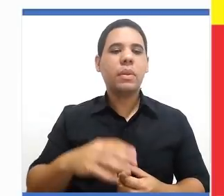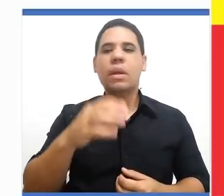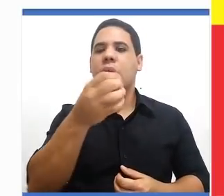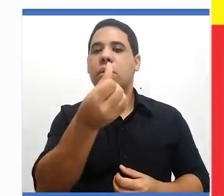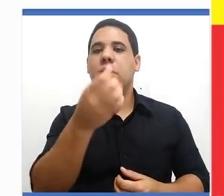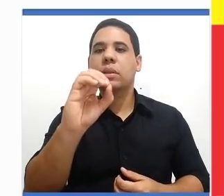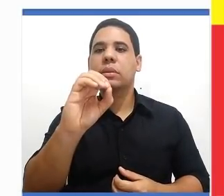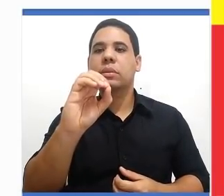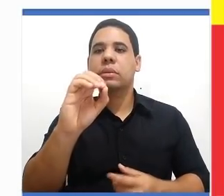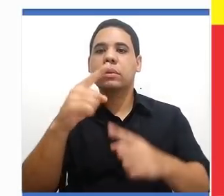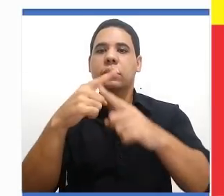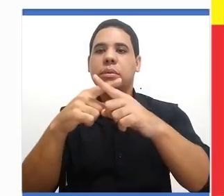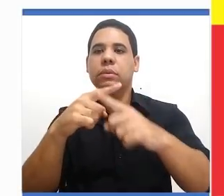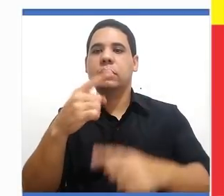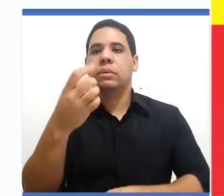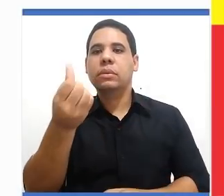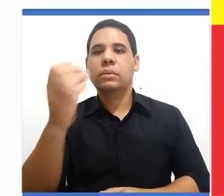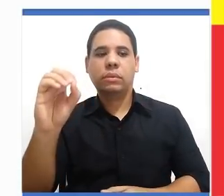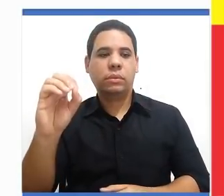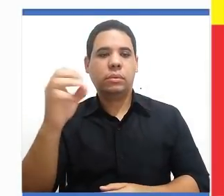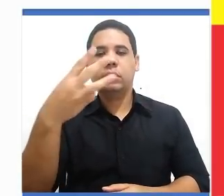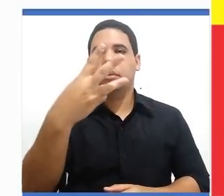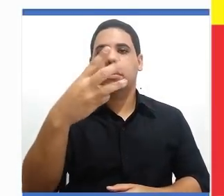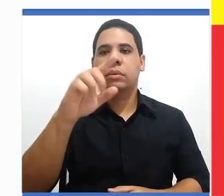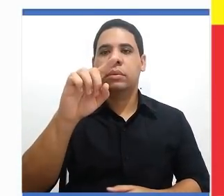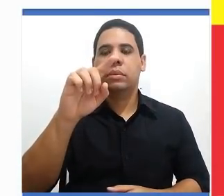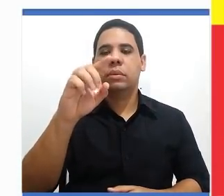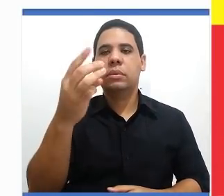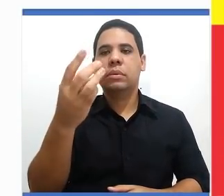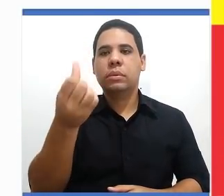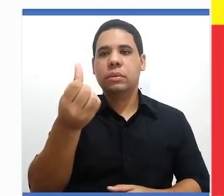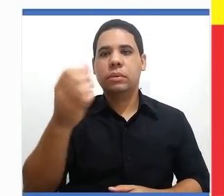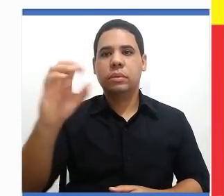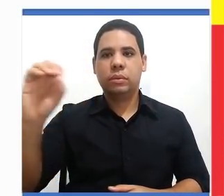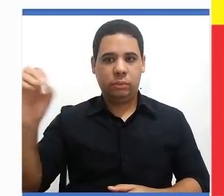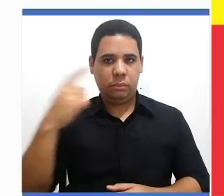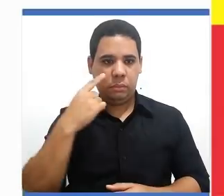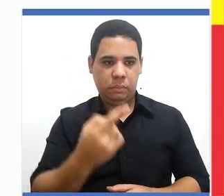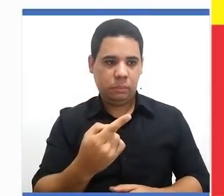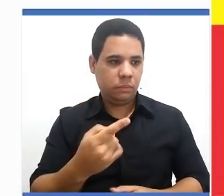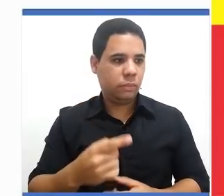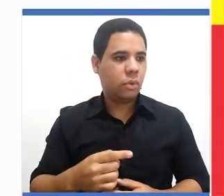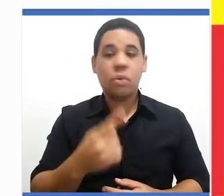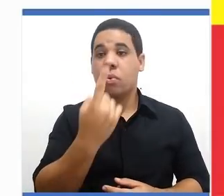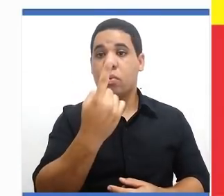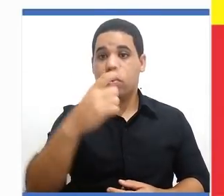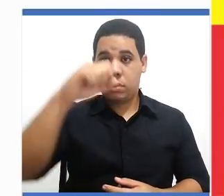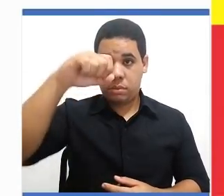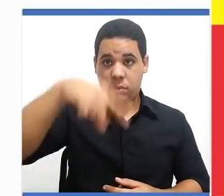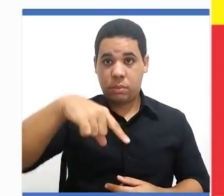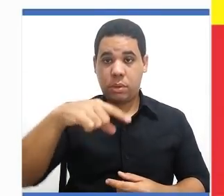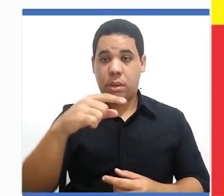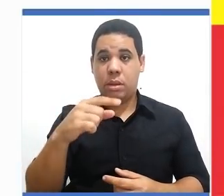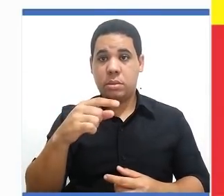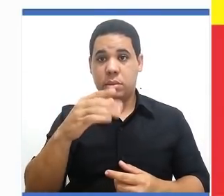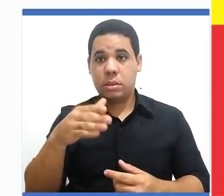segundos. Agora, 1 hora, quantos segundos tem? Só fazer 60 vezes 60, que vai dar